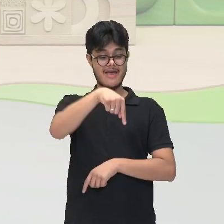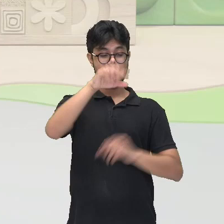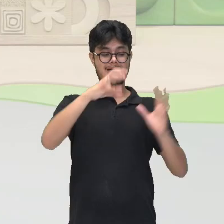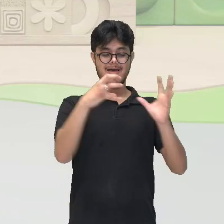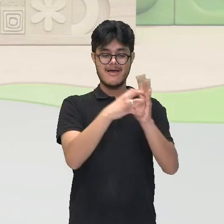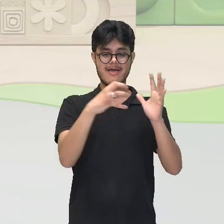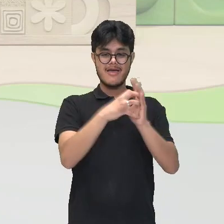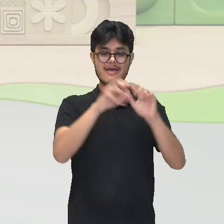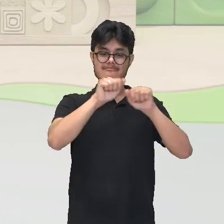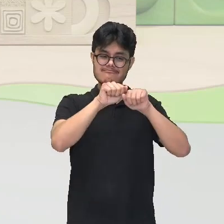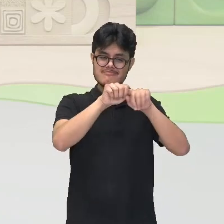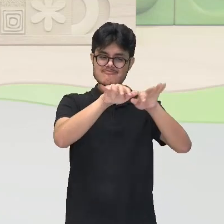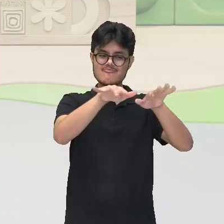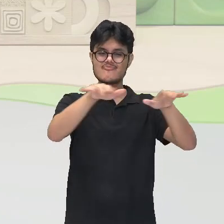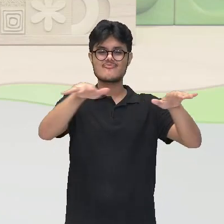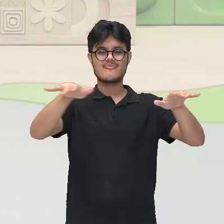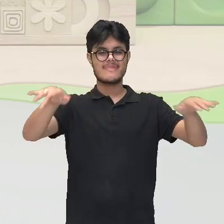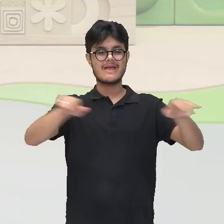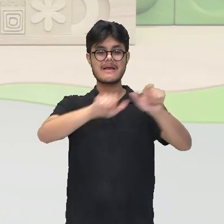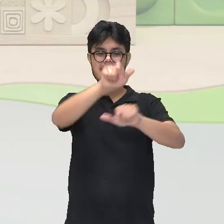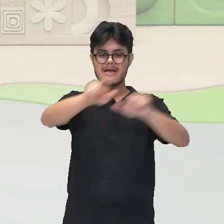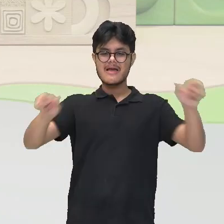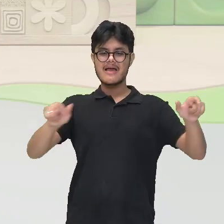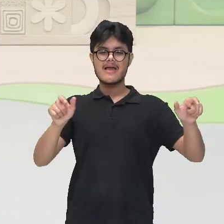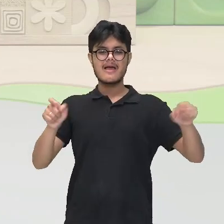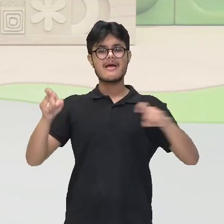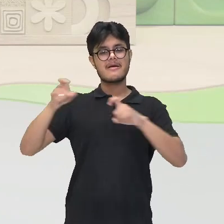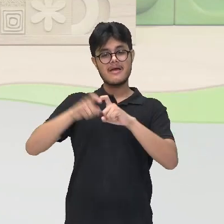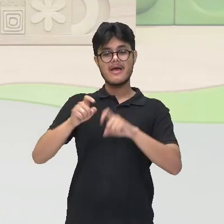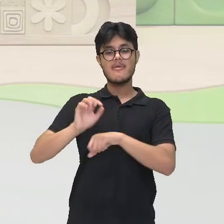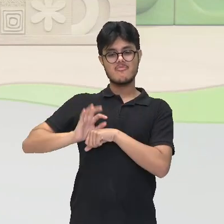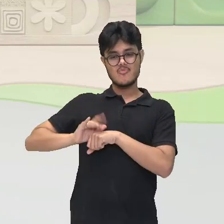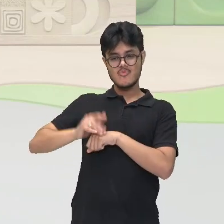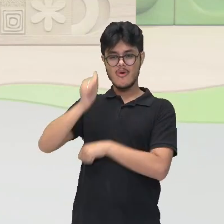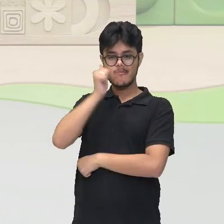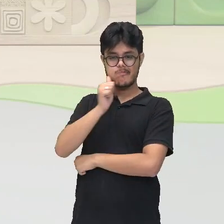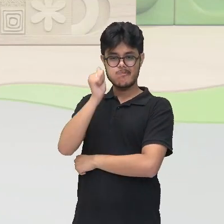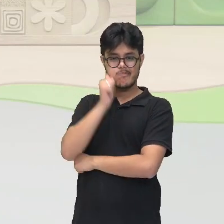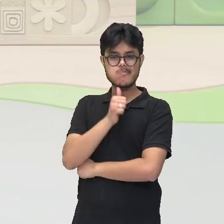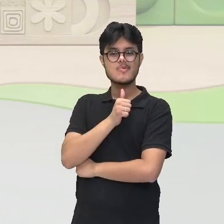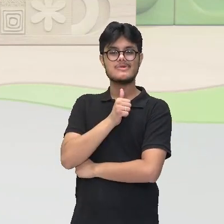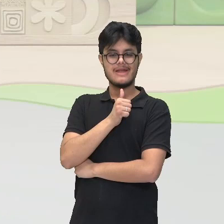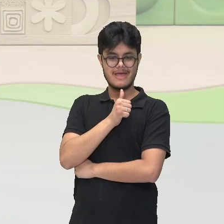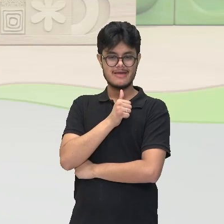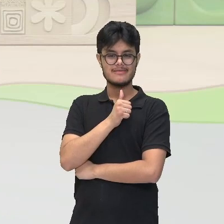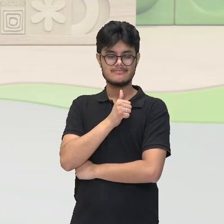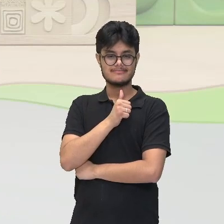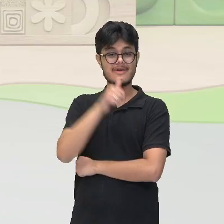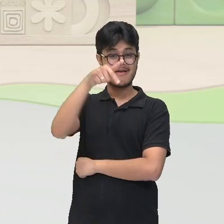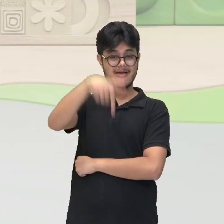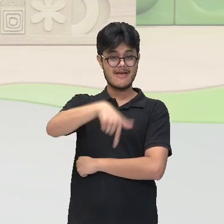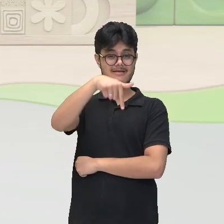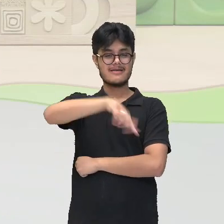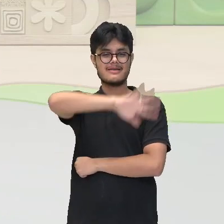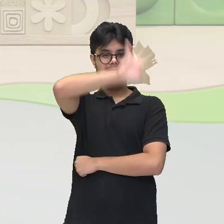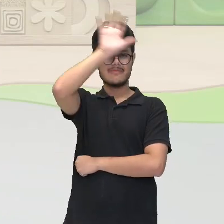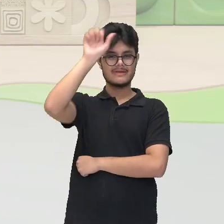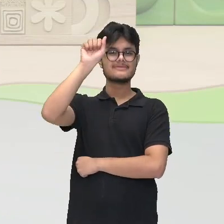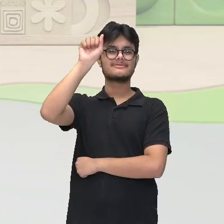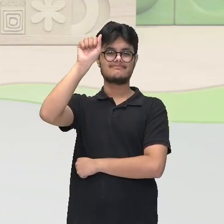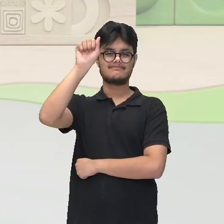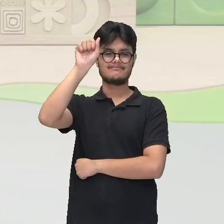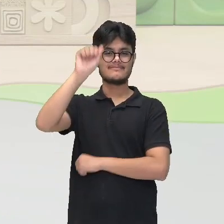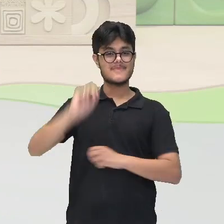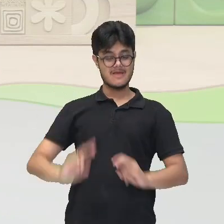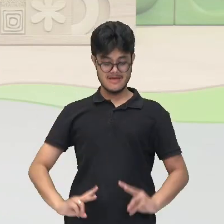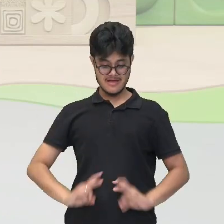Porque o maior índice de mulheres que morriam com câncer de colo no útero era no Amazonas. E